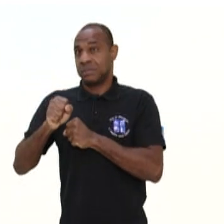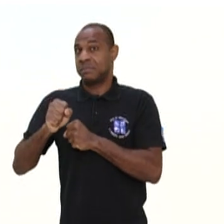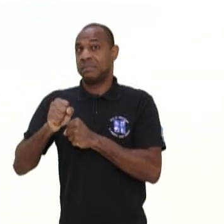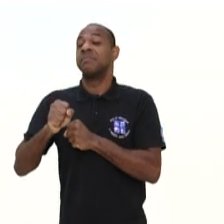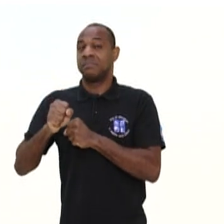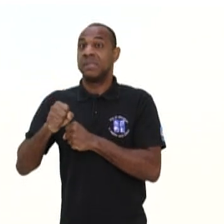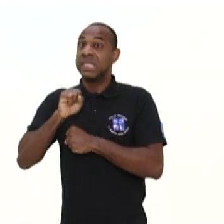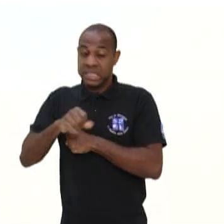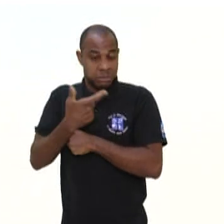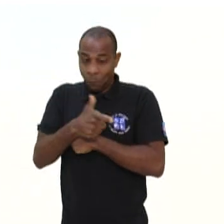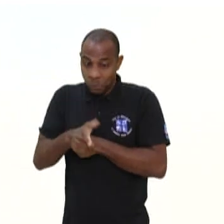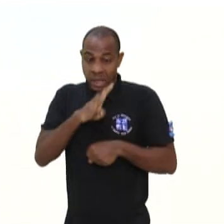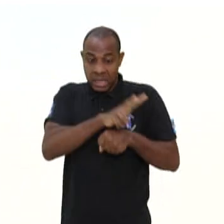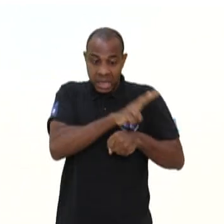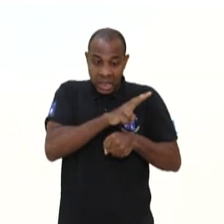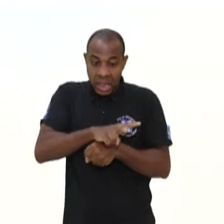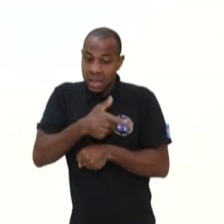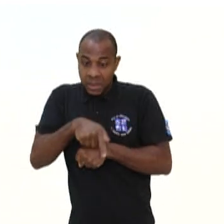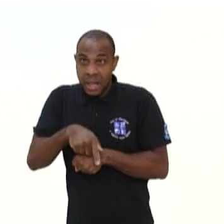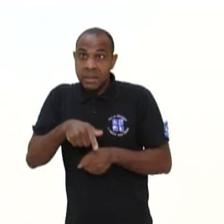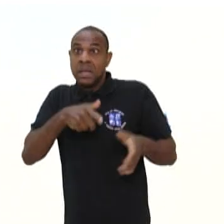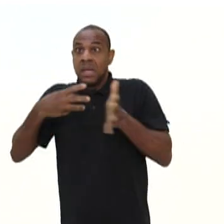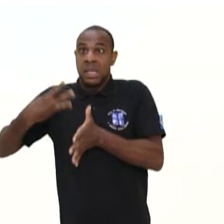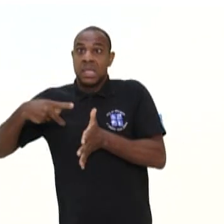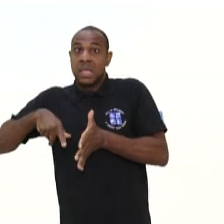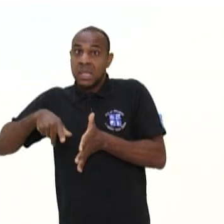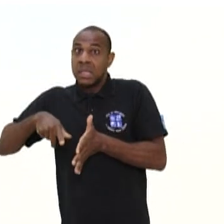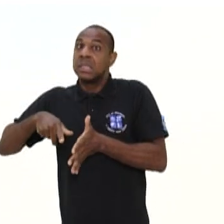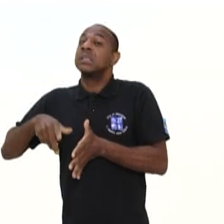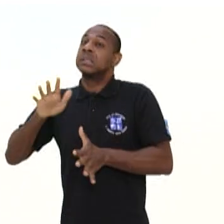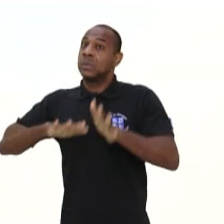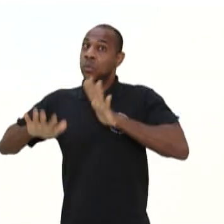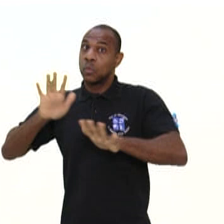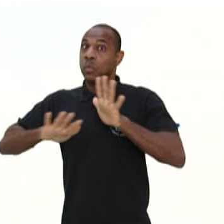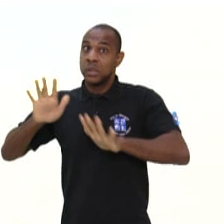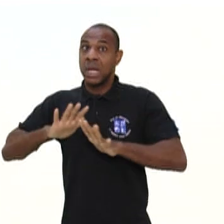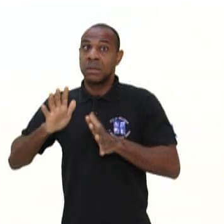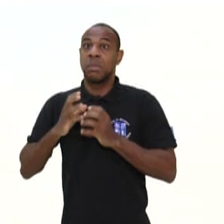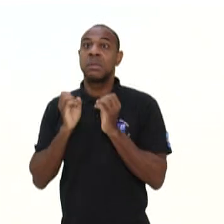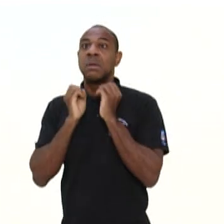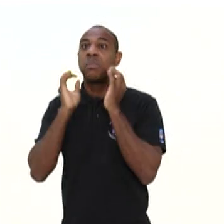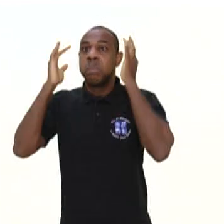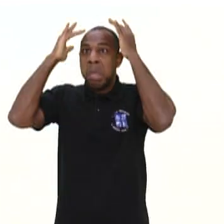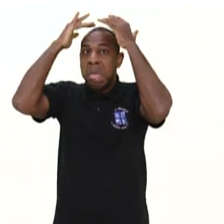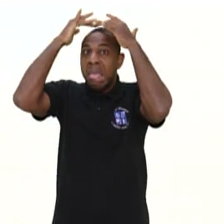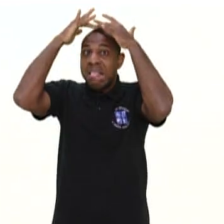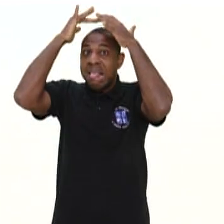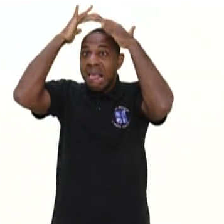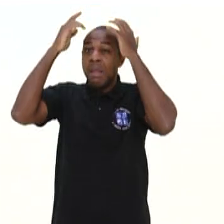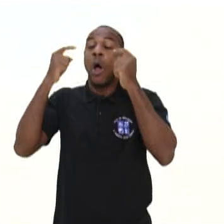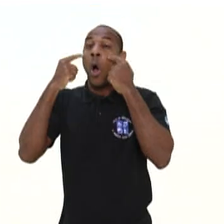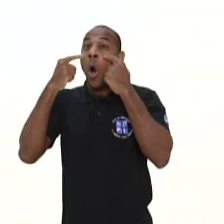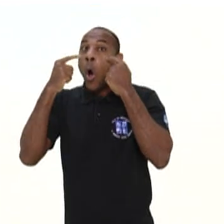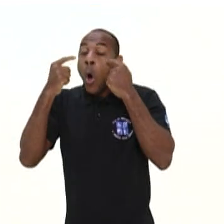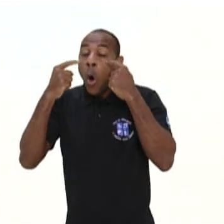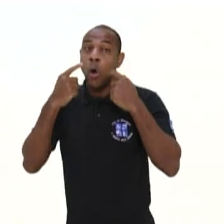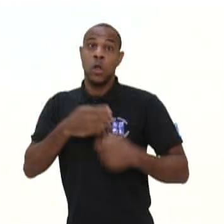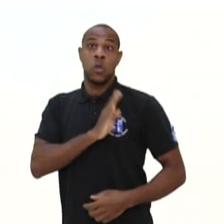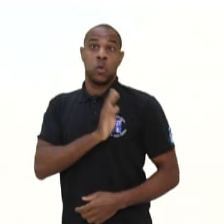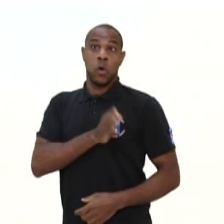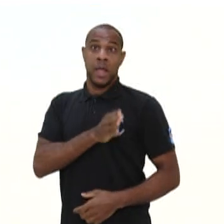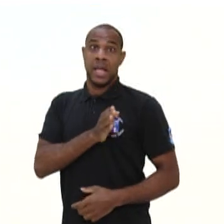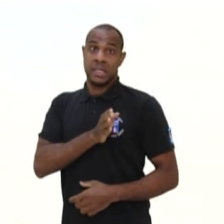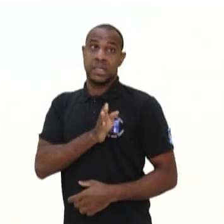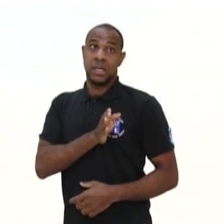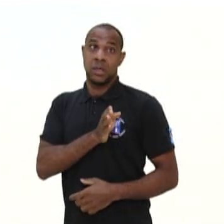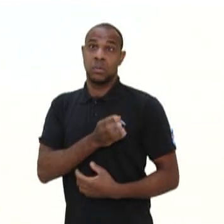vai causar, sim, infecções nos grandes vasos, como a aorta, no cérebro, olhos, no coração, nas juntas e até